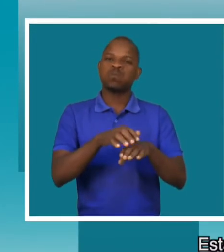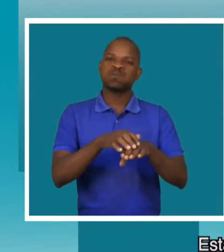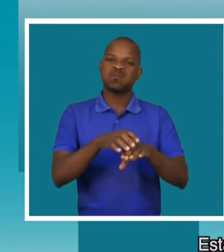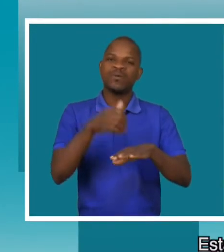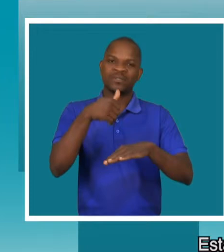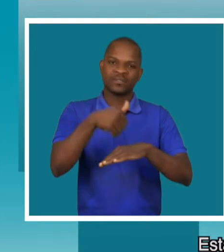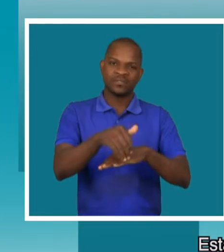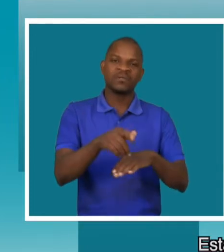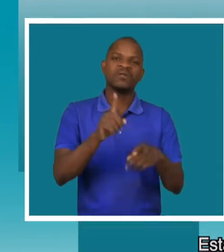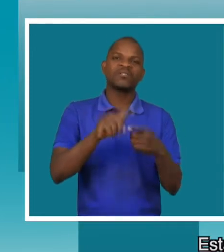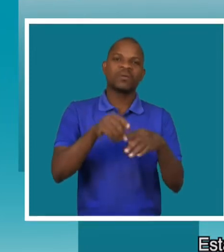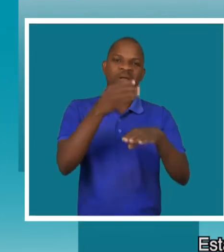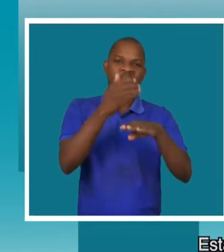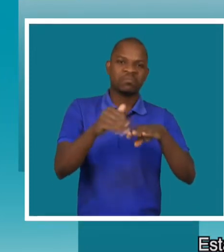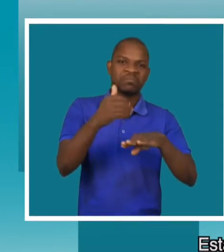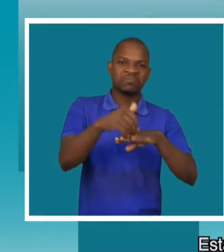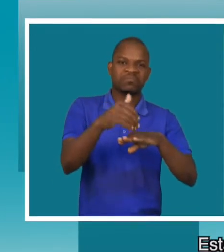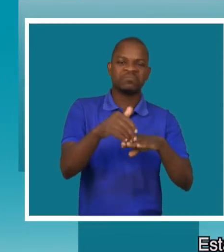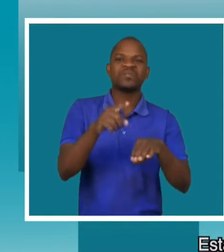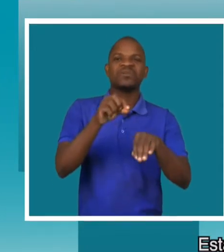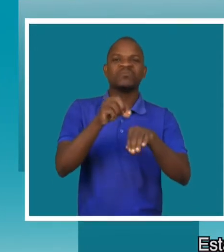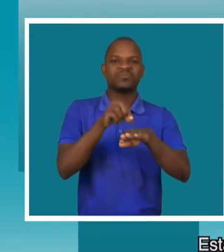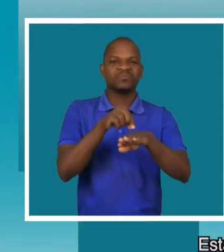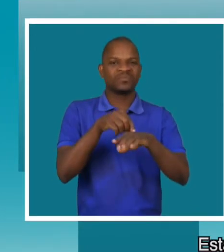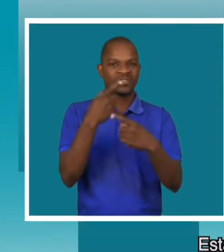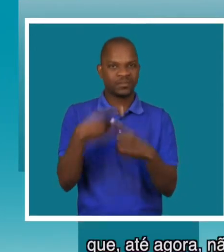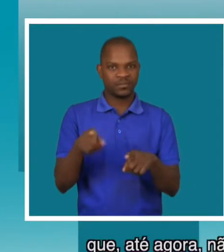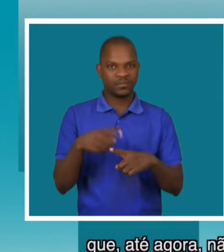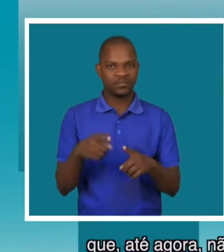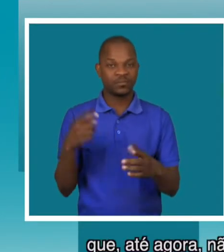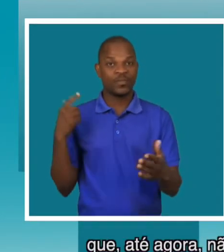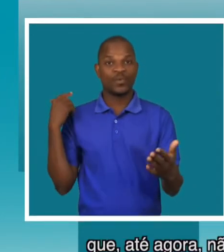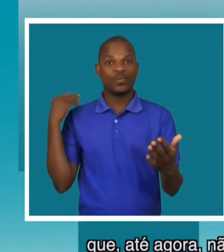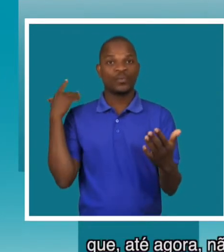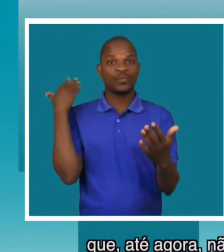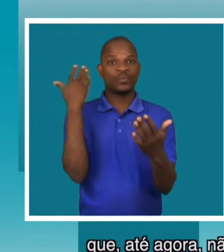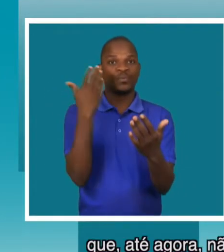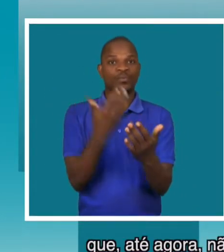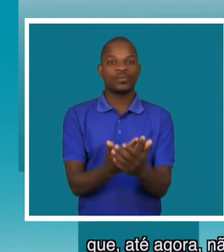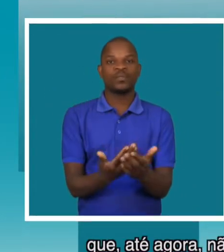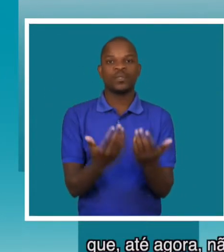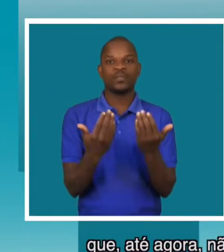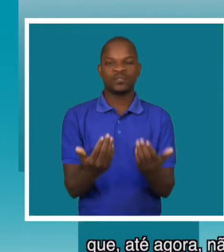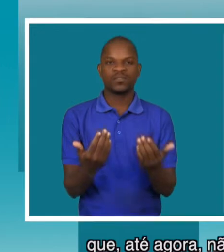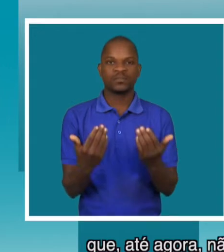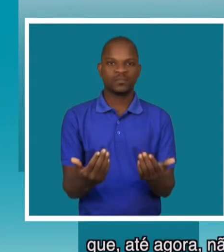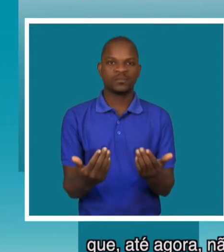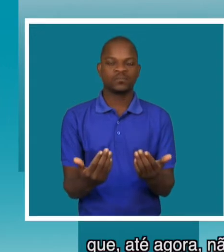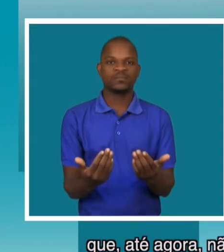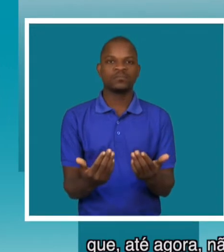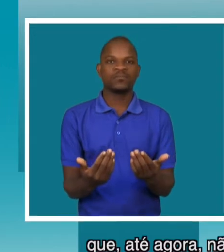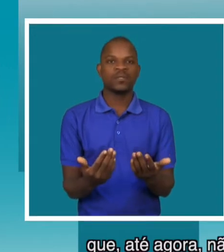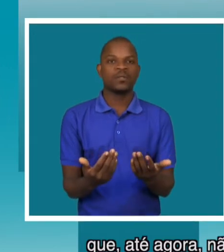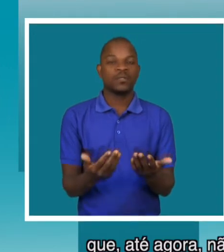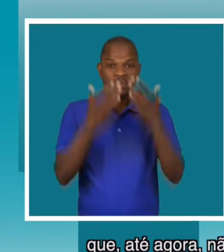reclamar, mas saí feridas, profundas, que até agora não